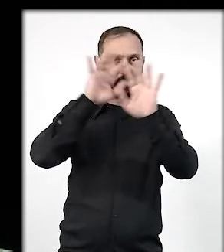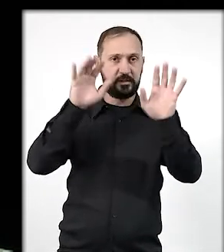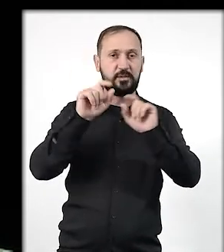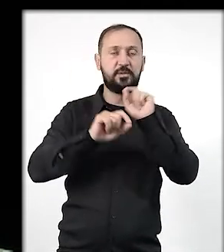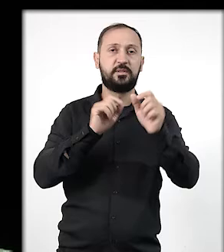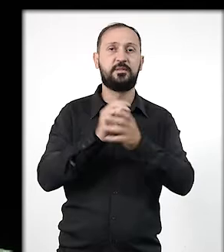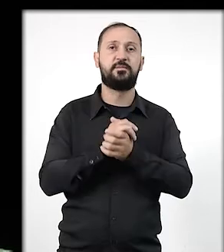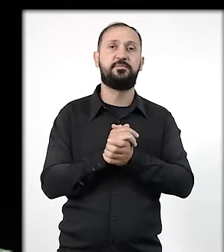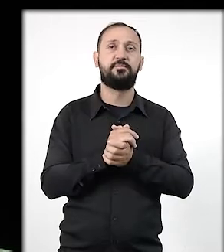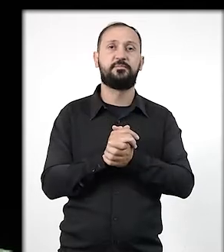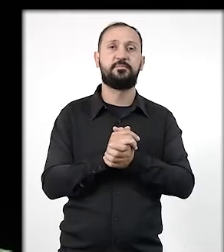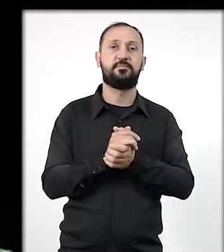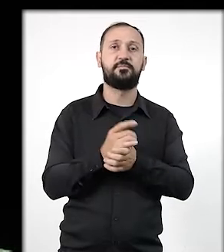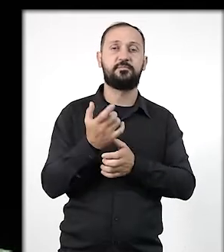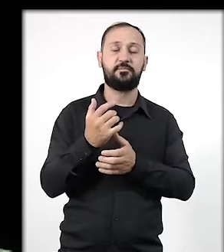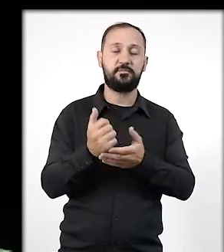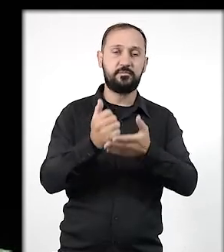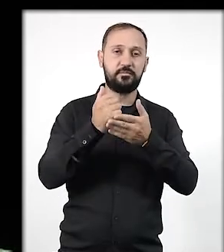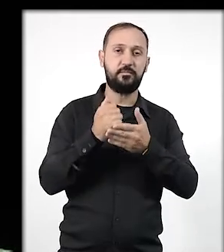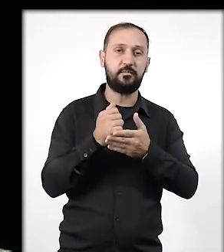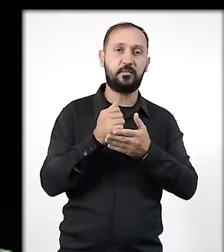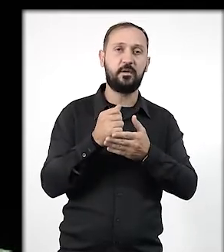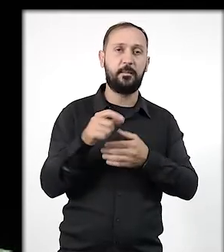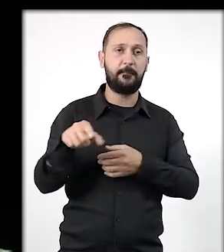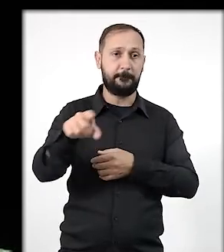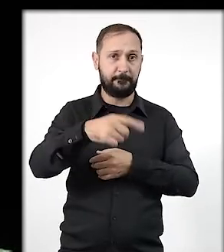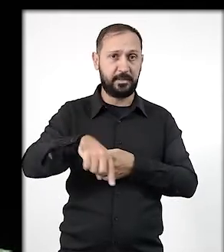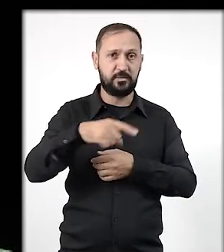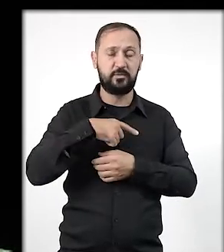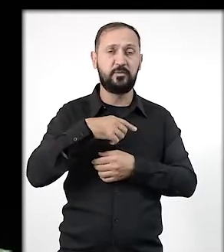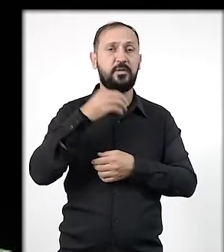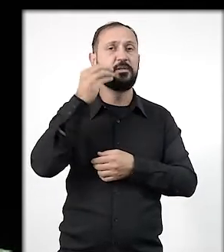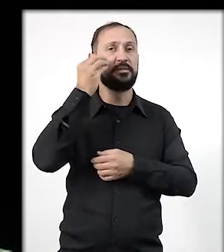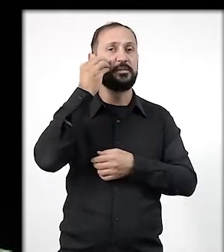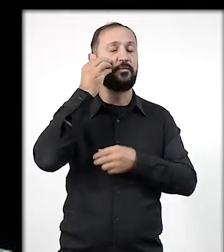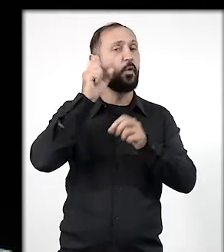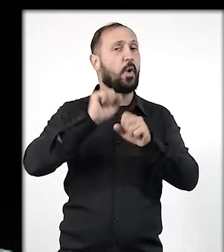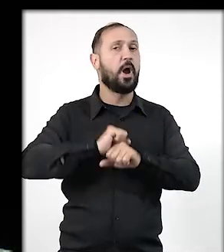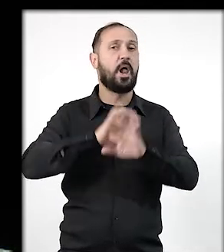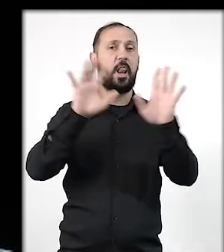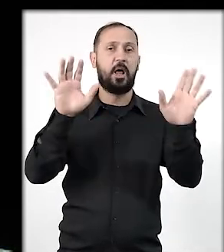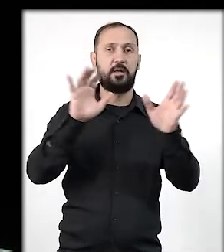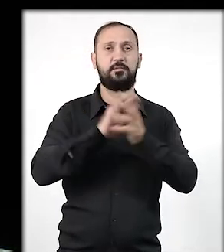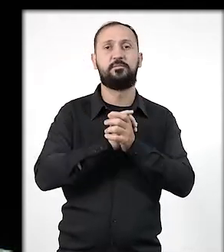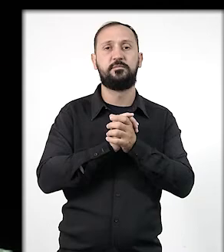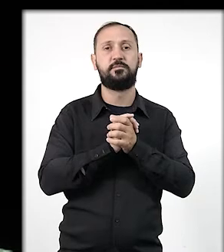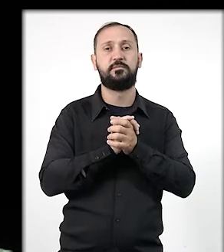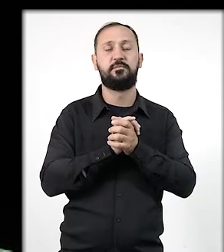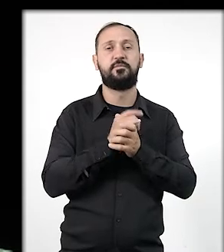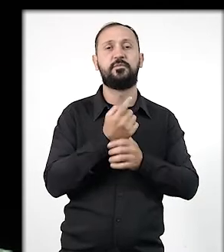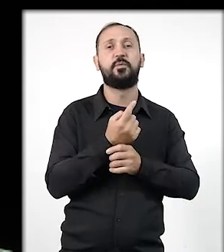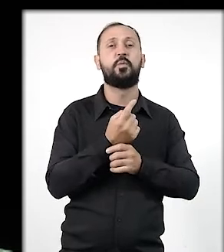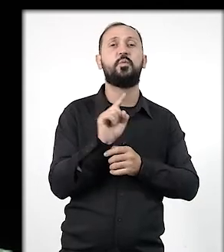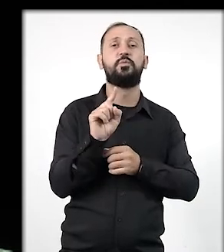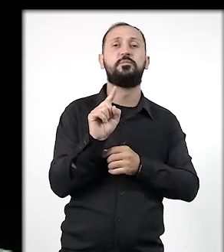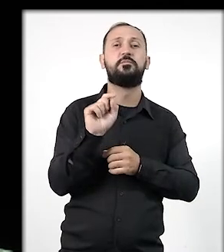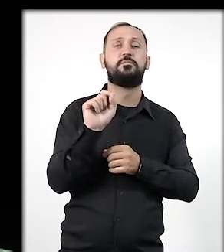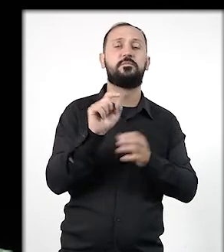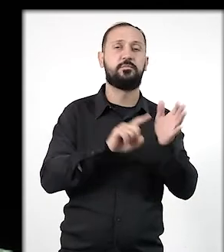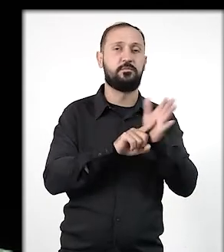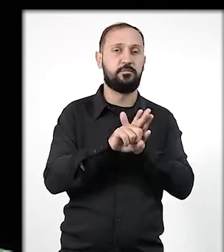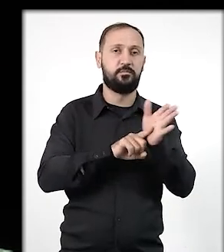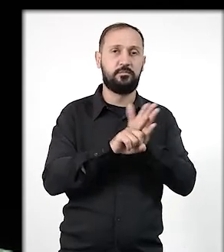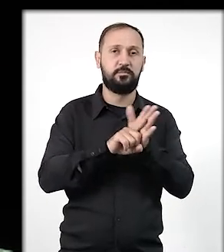a gente esperava que pessoas, embora não tenha sido testada claramente, né, foi um dos achados da